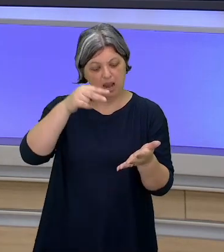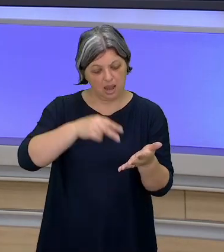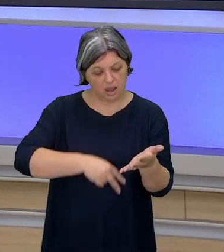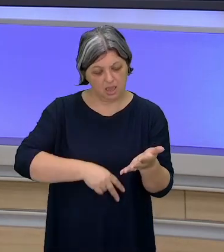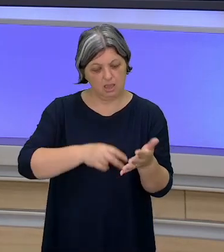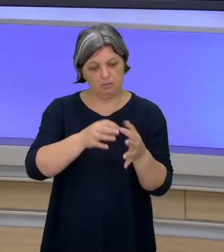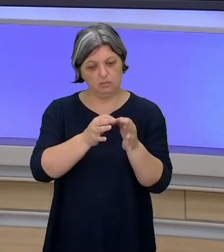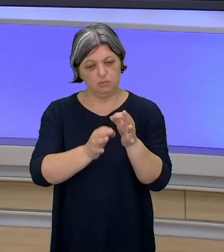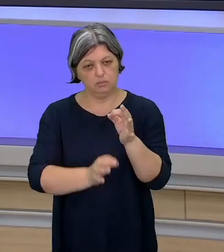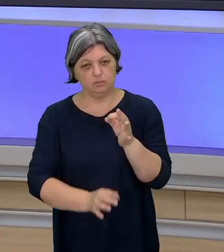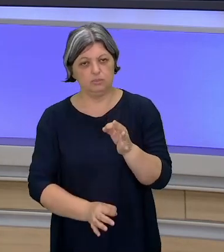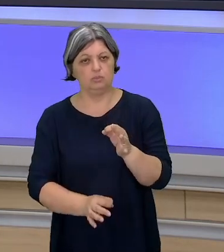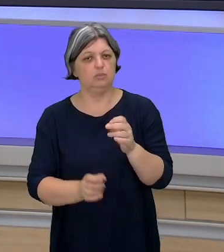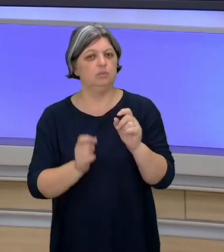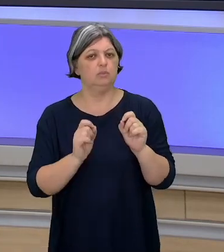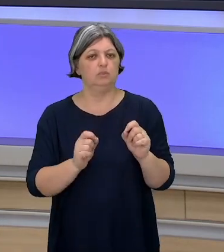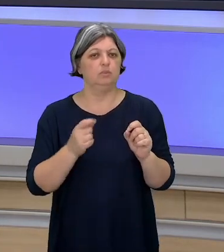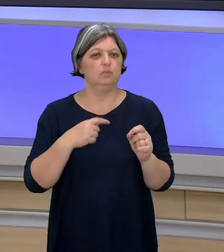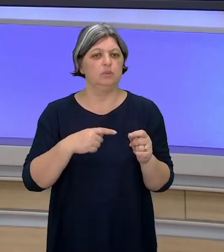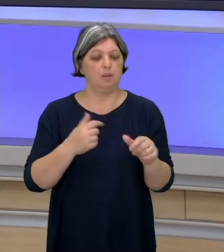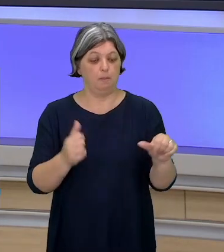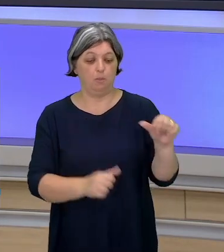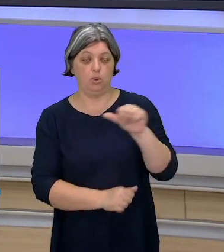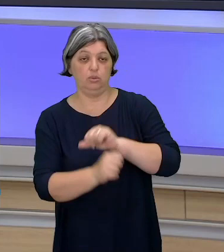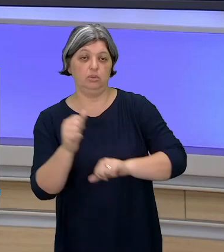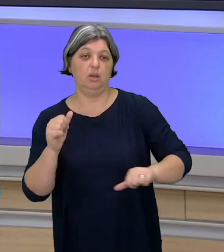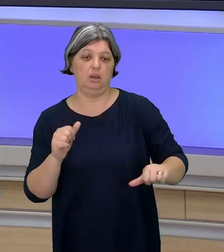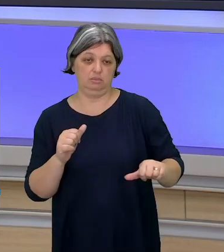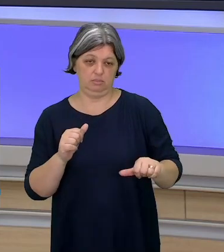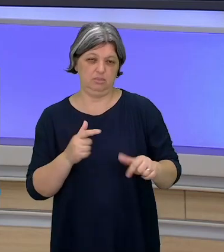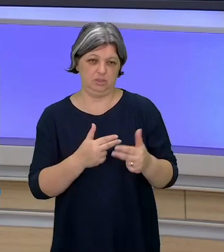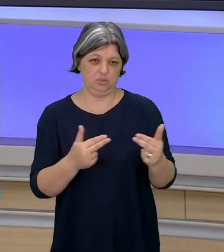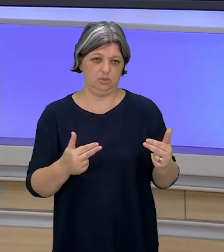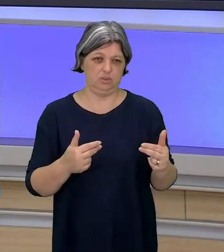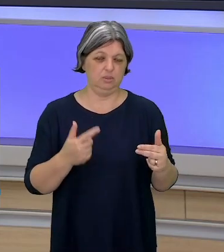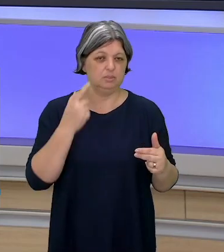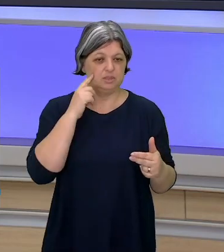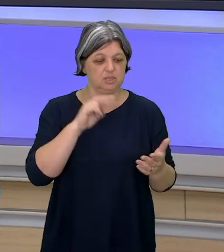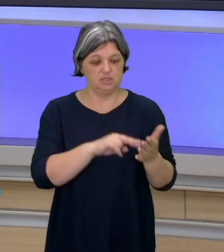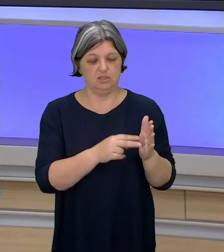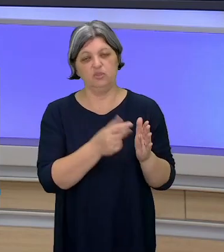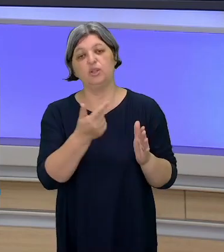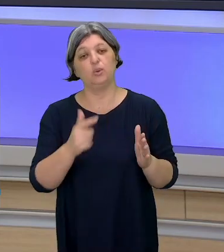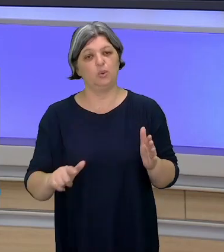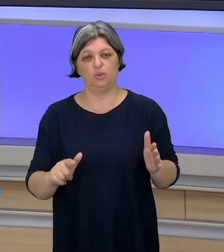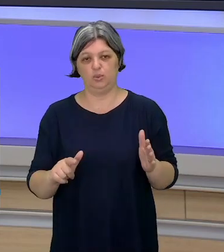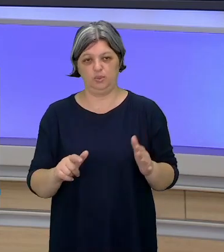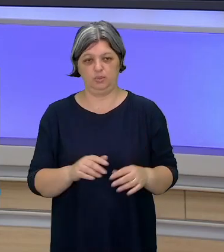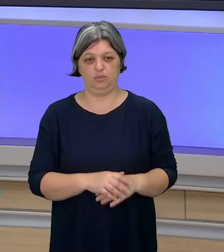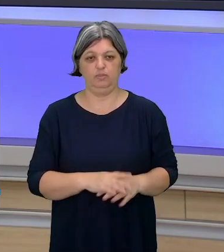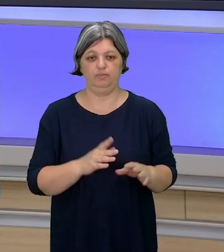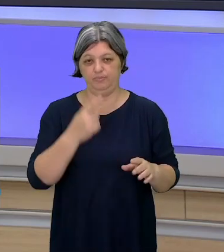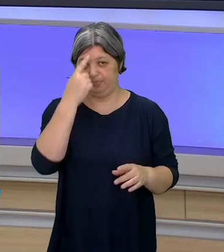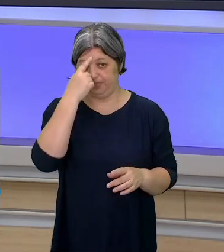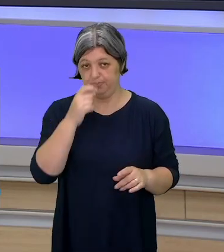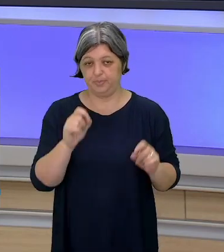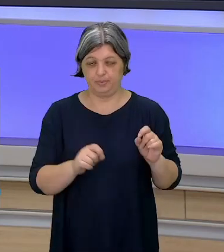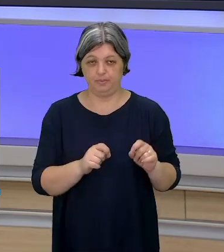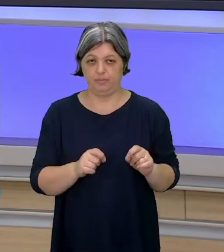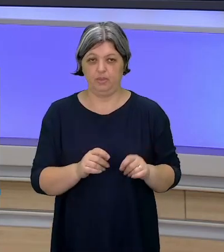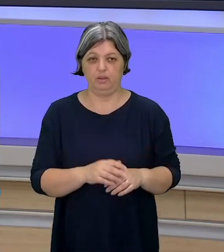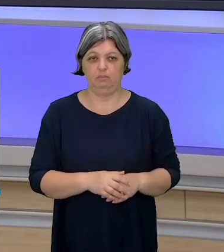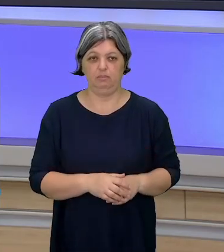notícia. O que você poderia mudar, o mínimo possível, para dar outro significado para ela? E a ideia é que, assim,